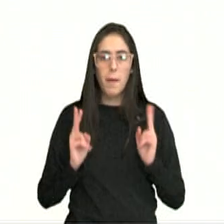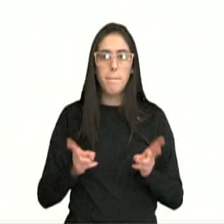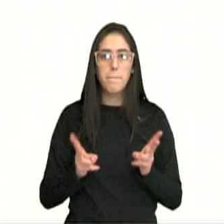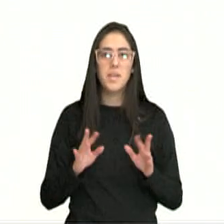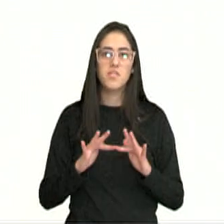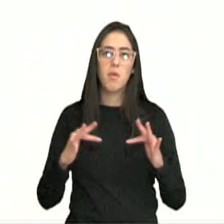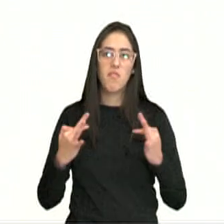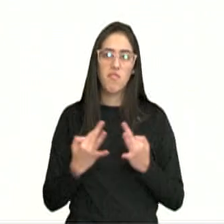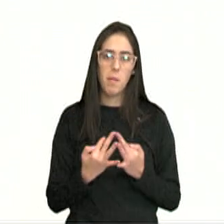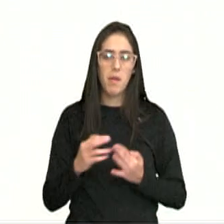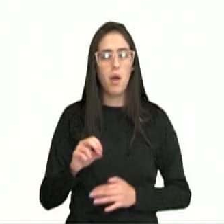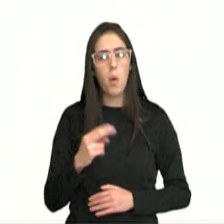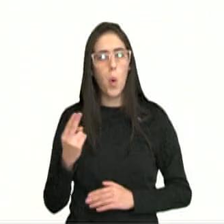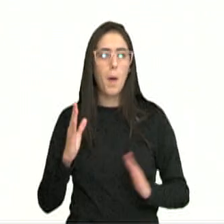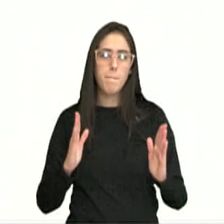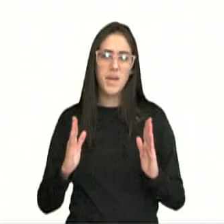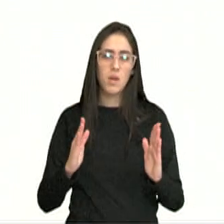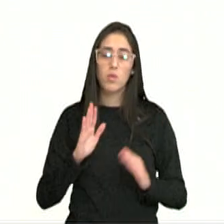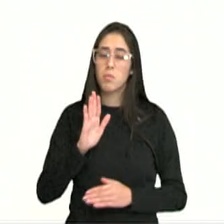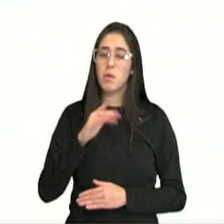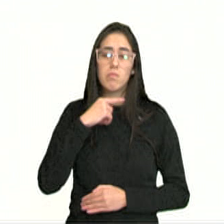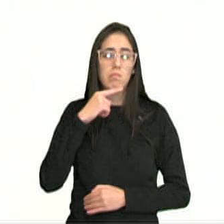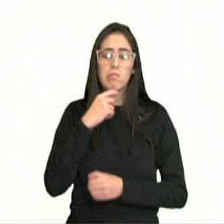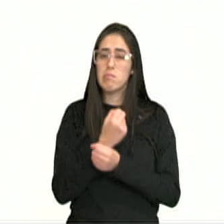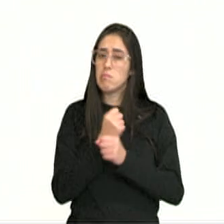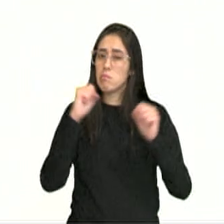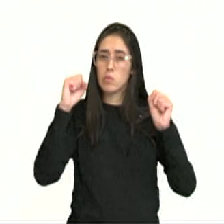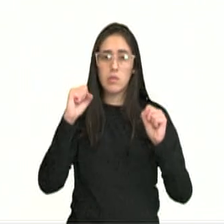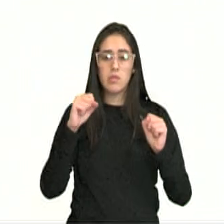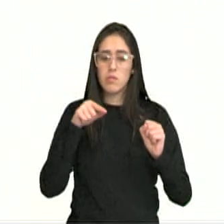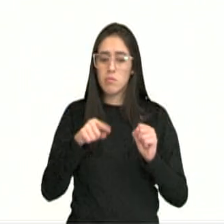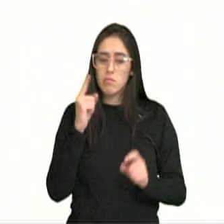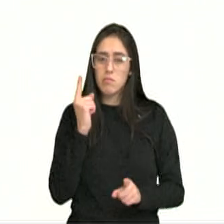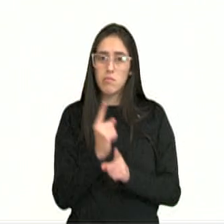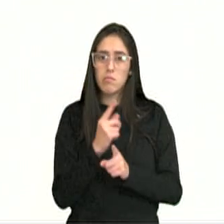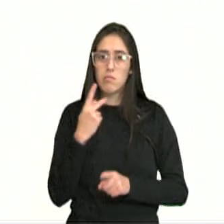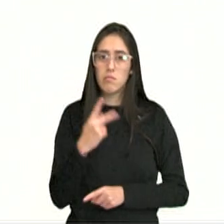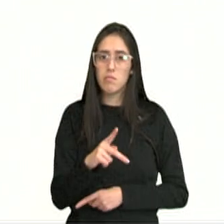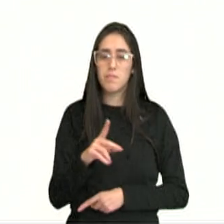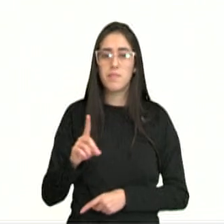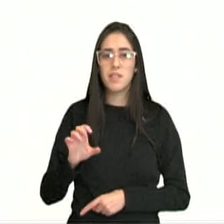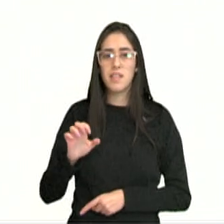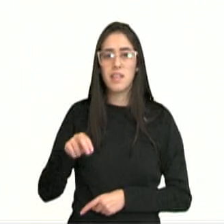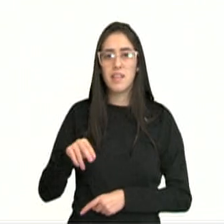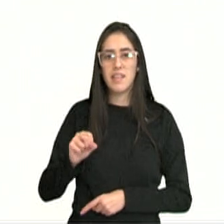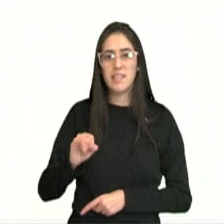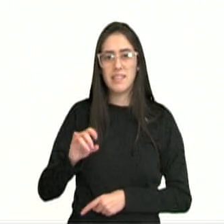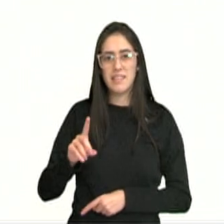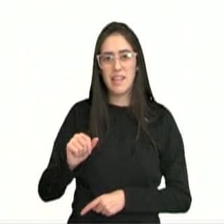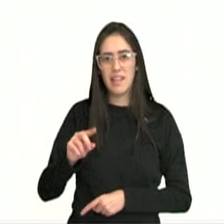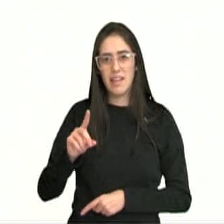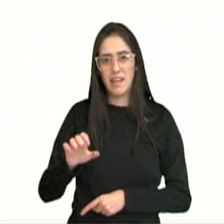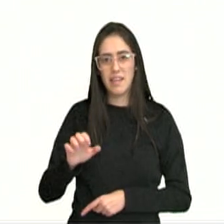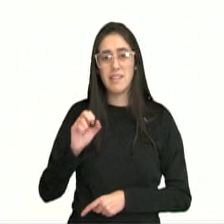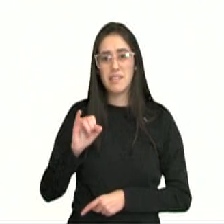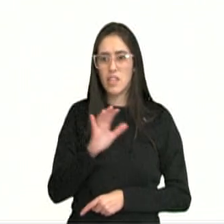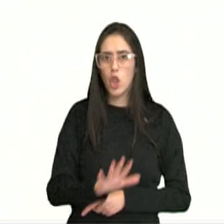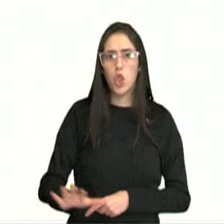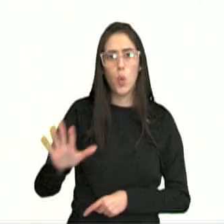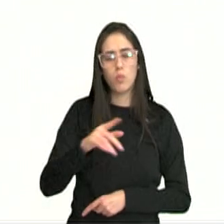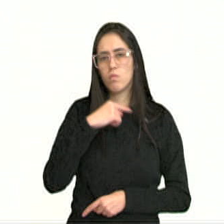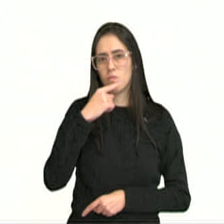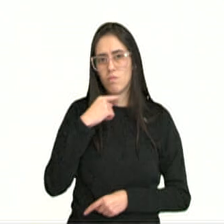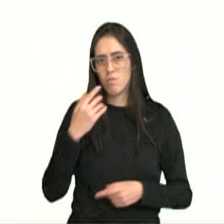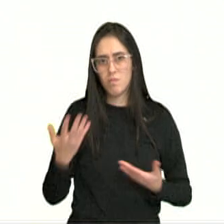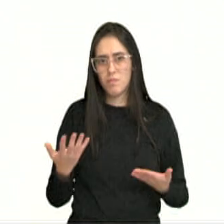família. Porém, é impossível determinar a densidade de um elemento químico analisando a tabela periódica como um todo. No exercício 2, nós